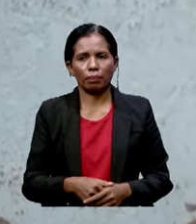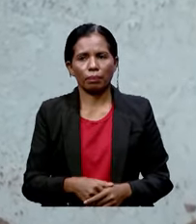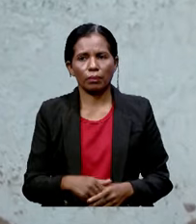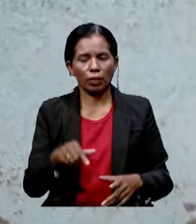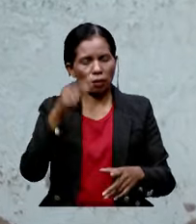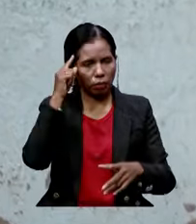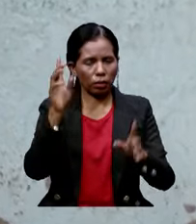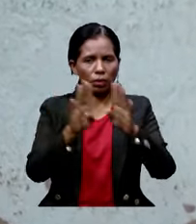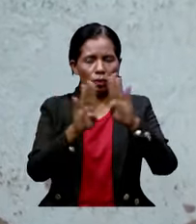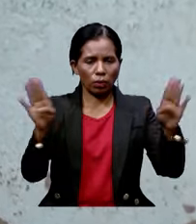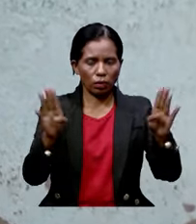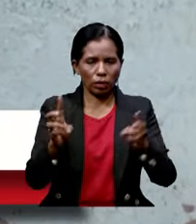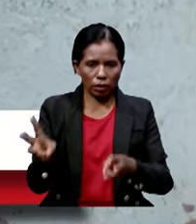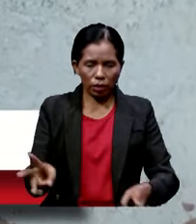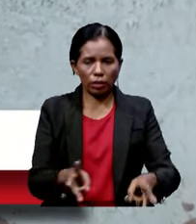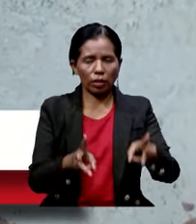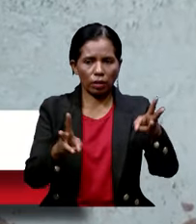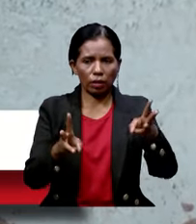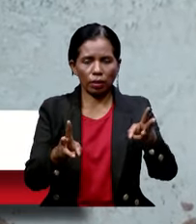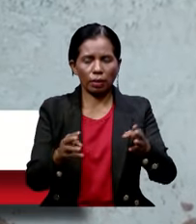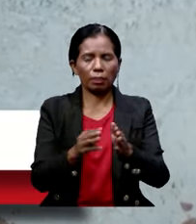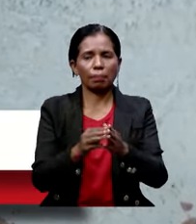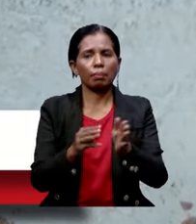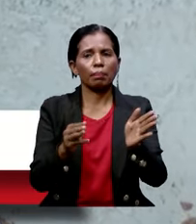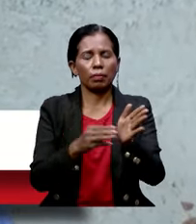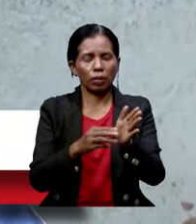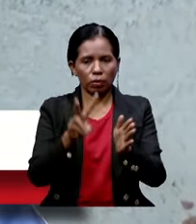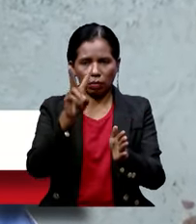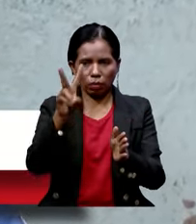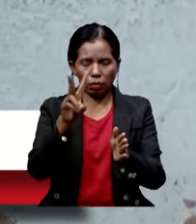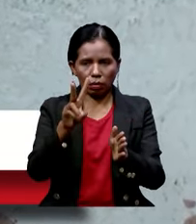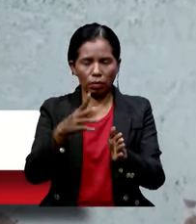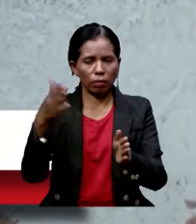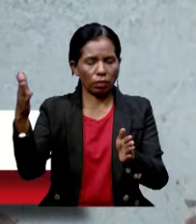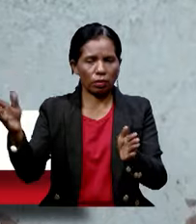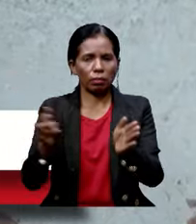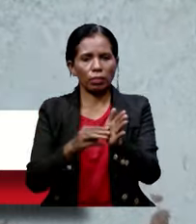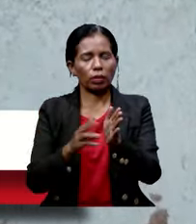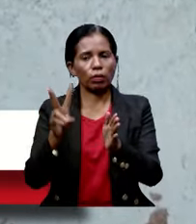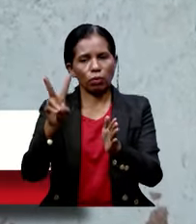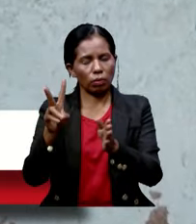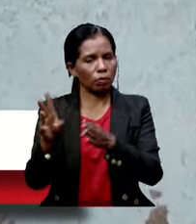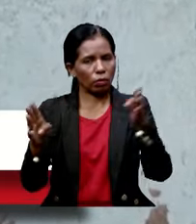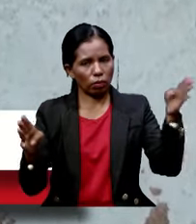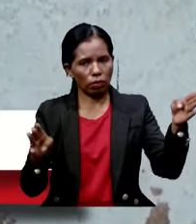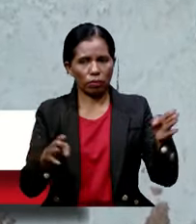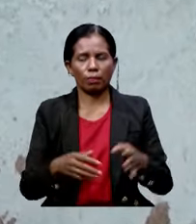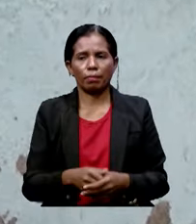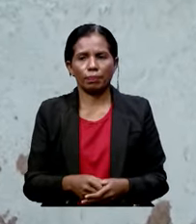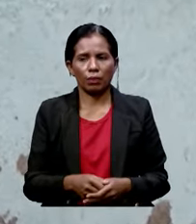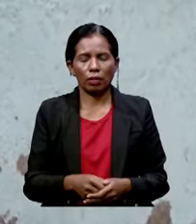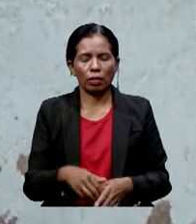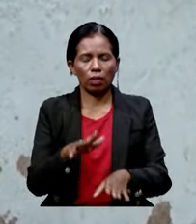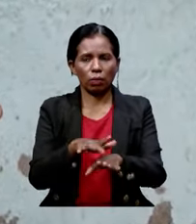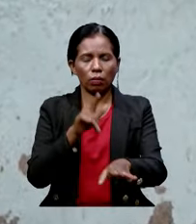Governo atu loka tang strada ne, metrua ba surin karo, metrua ma surin loas. Afeta ba